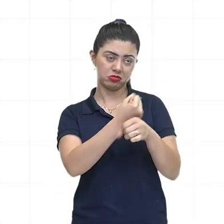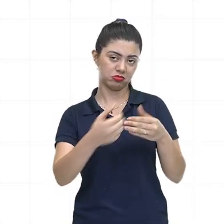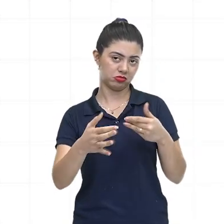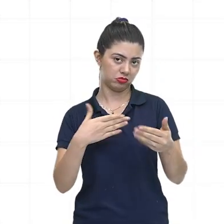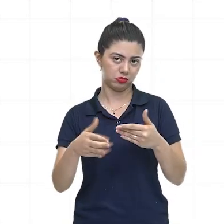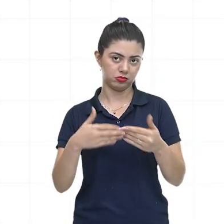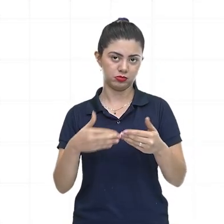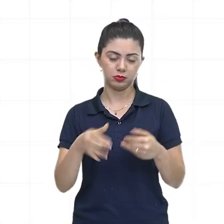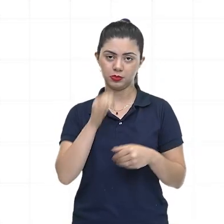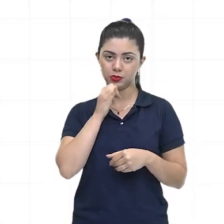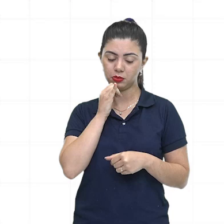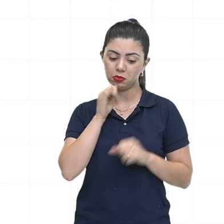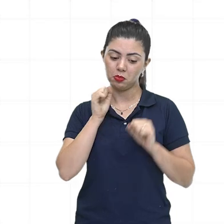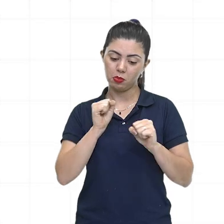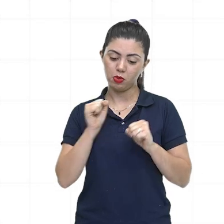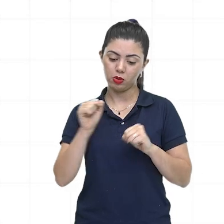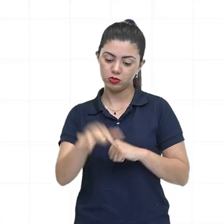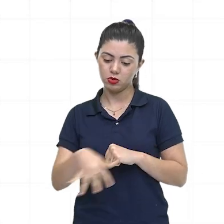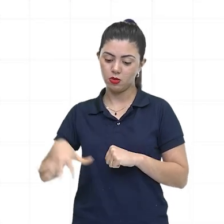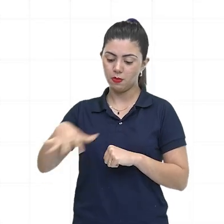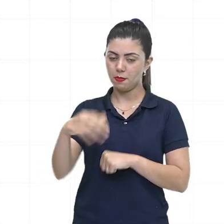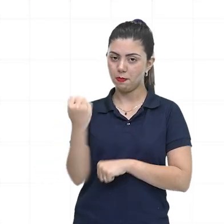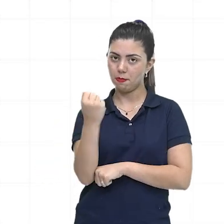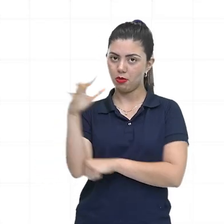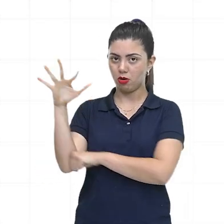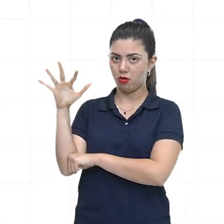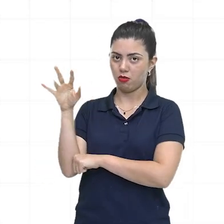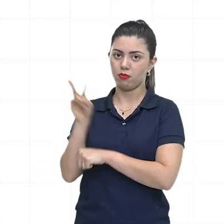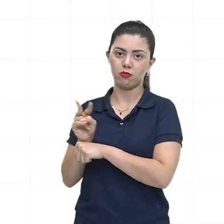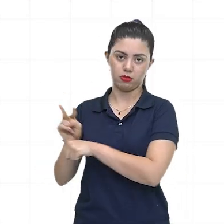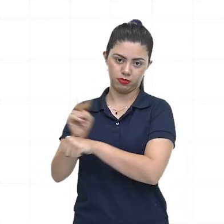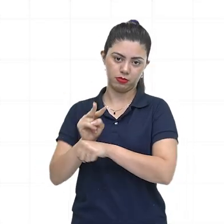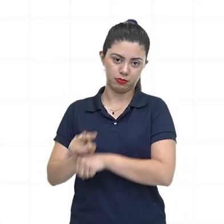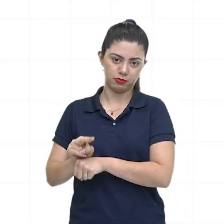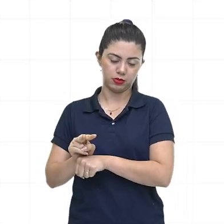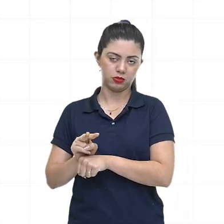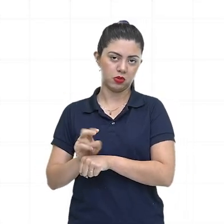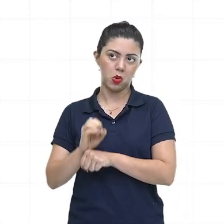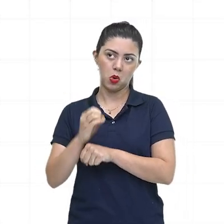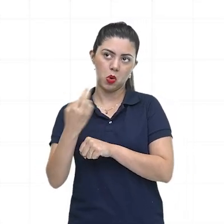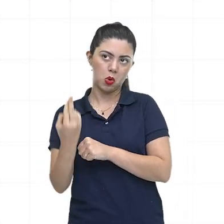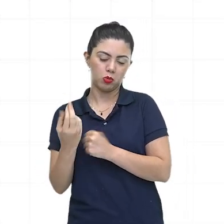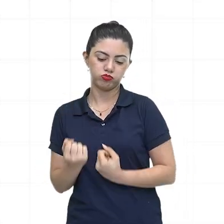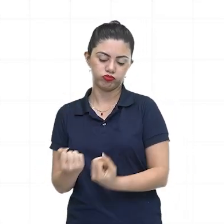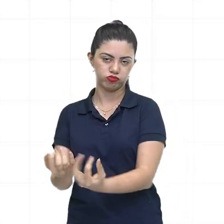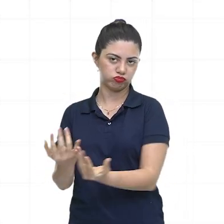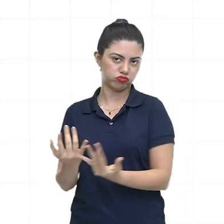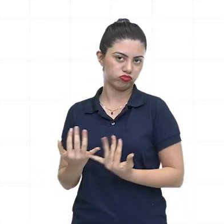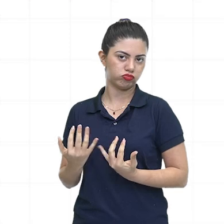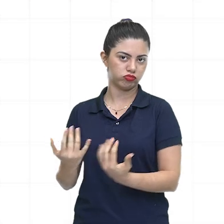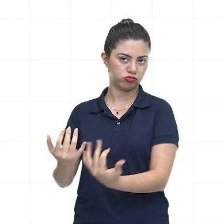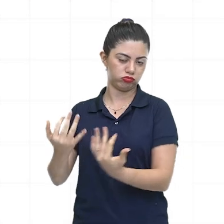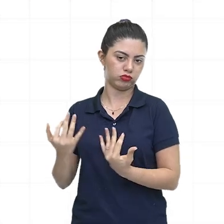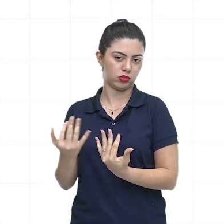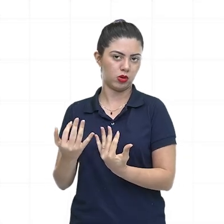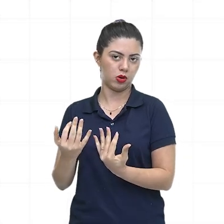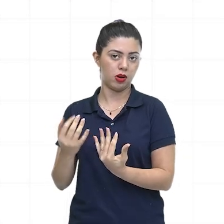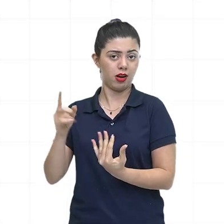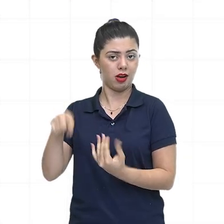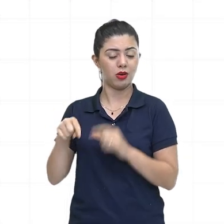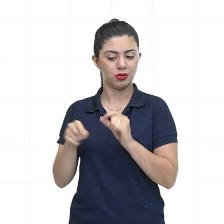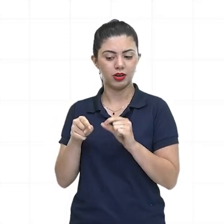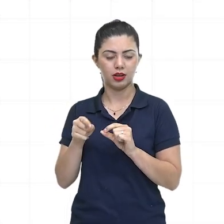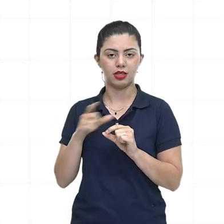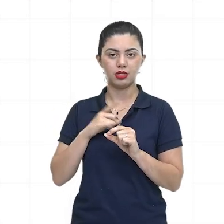repente pode ser uma área de preservação ambiental, um campo de pasto. É simplesmente o